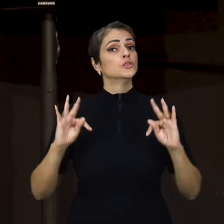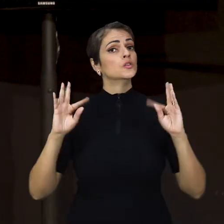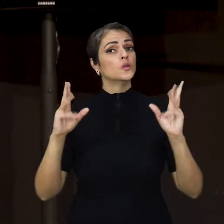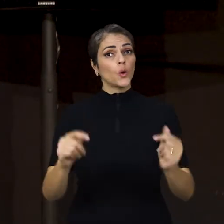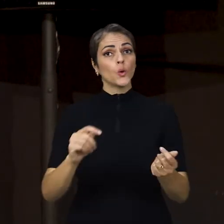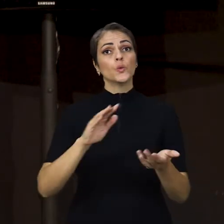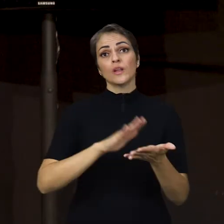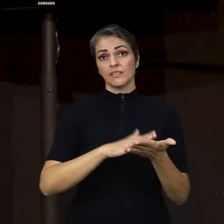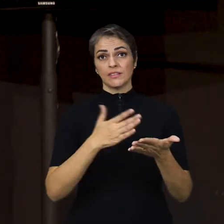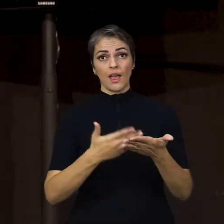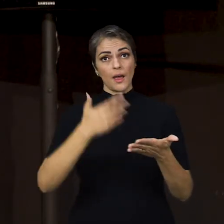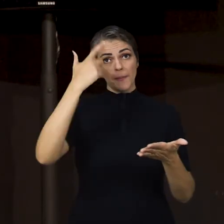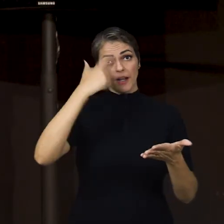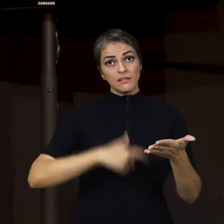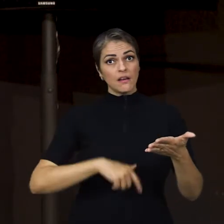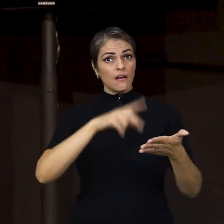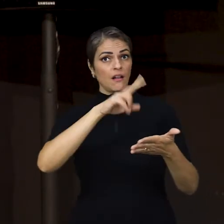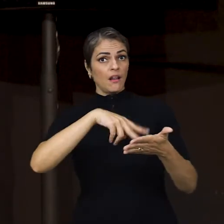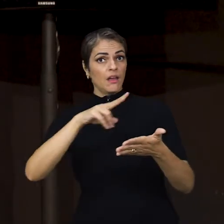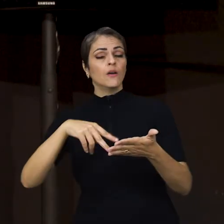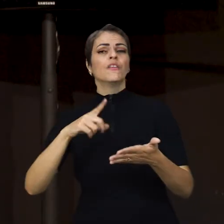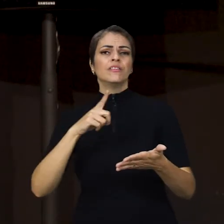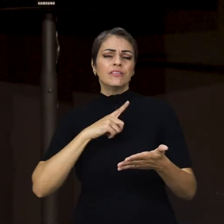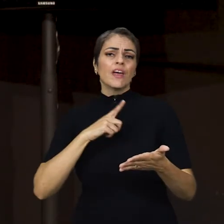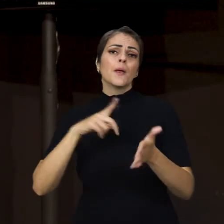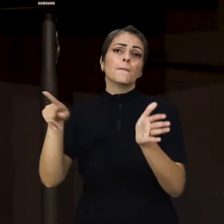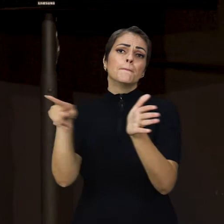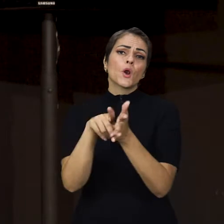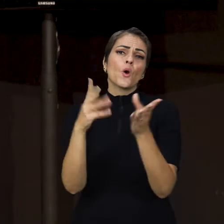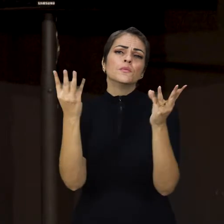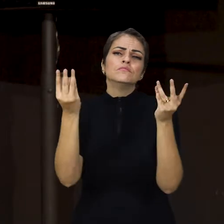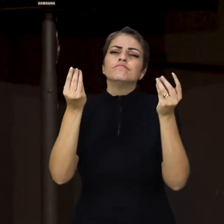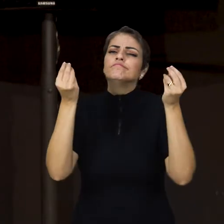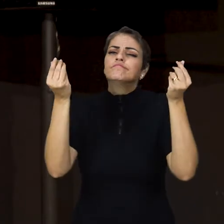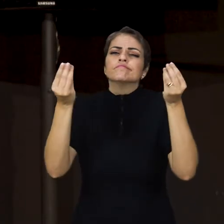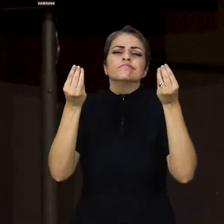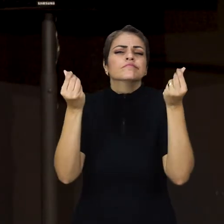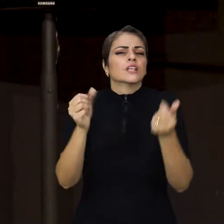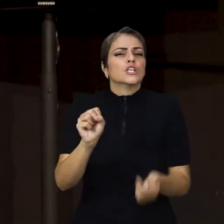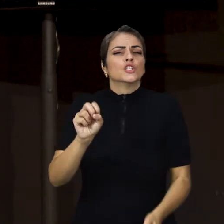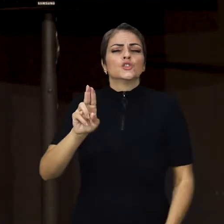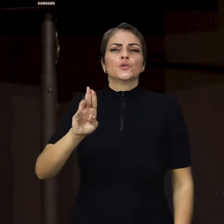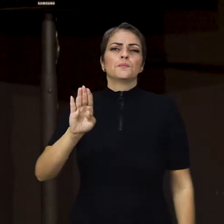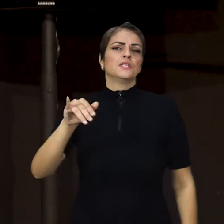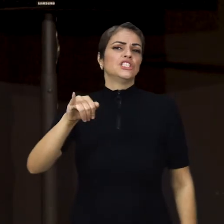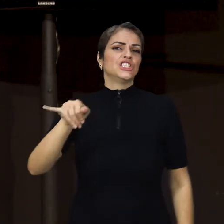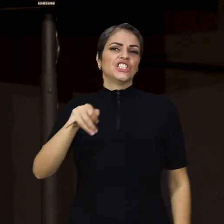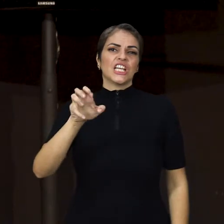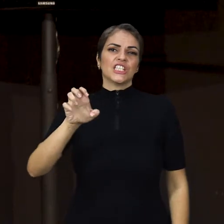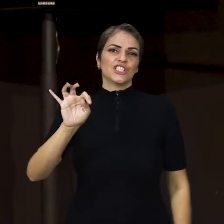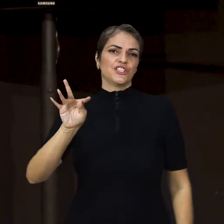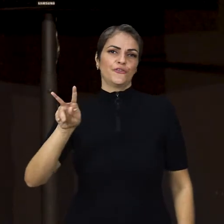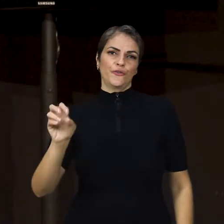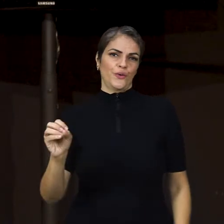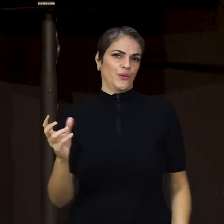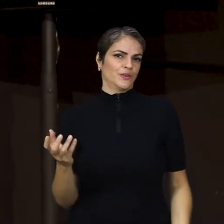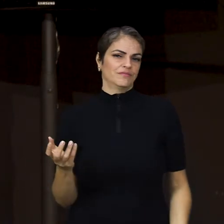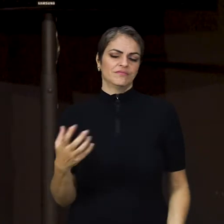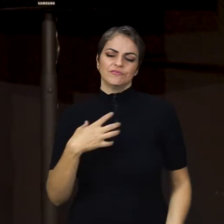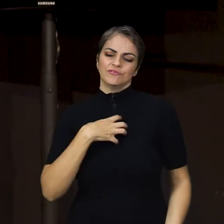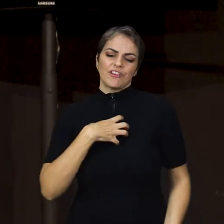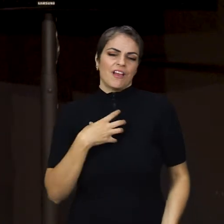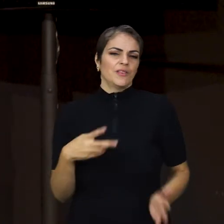traz consigo um caráter de subjetividade. E quando nós nos aproximamos para ler a Bíblia, não é diferente. Você traz